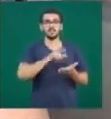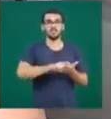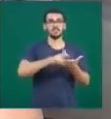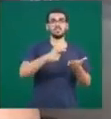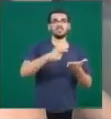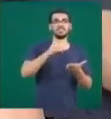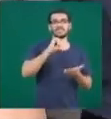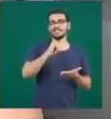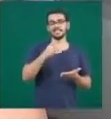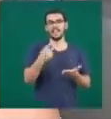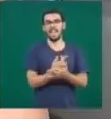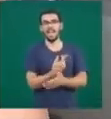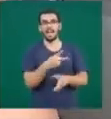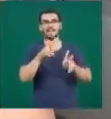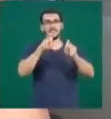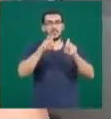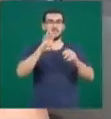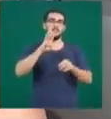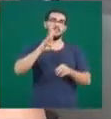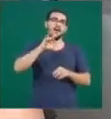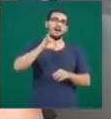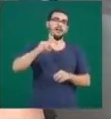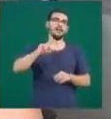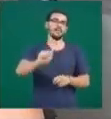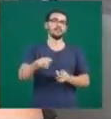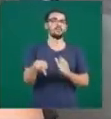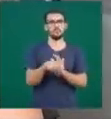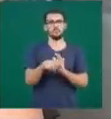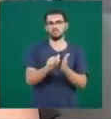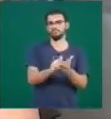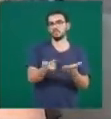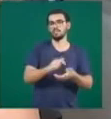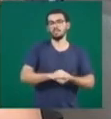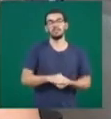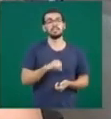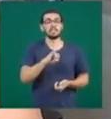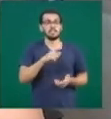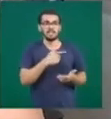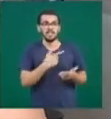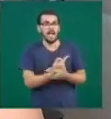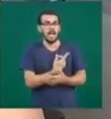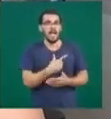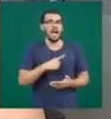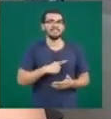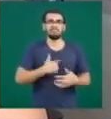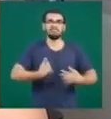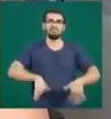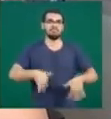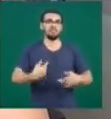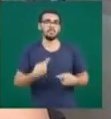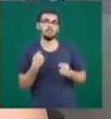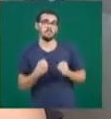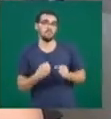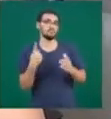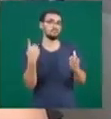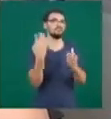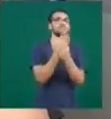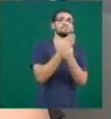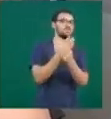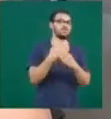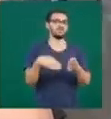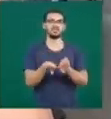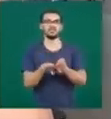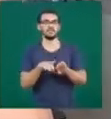famosa barriga, que a gente chama no jargão nosso, da imprensa, ele paga um preço alto por isso. Ele pode ser processado por